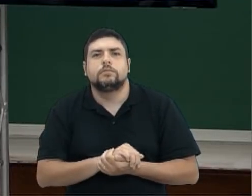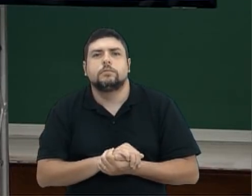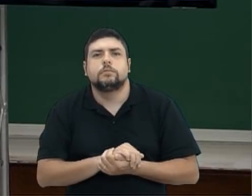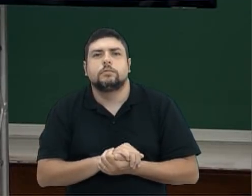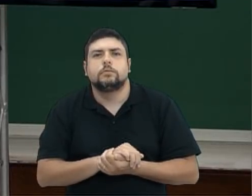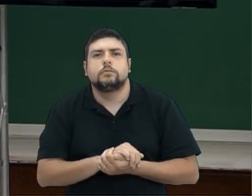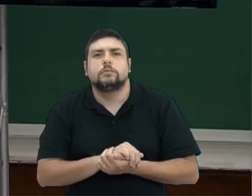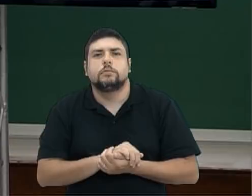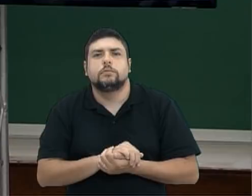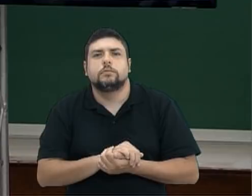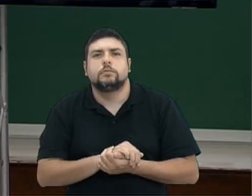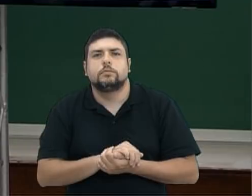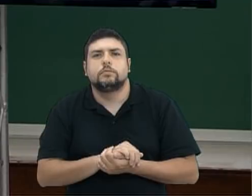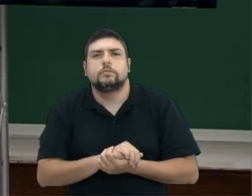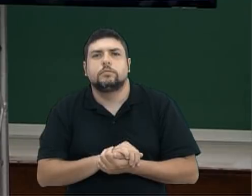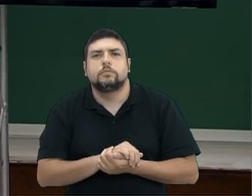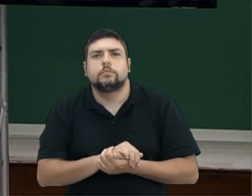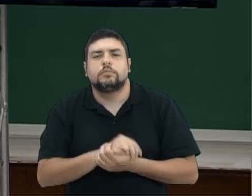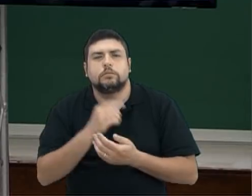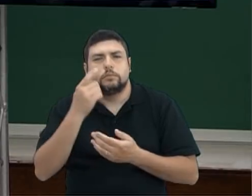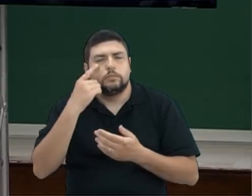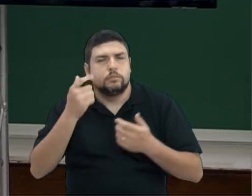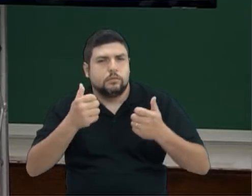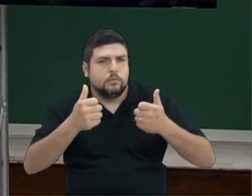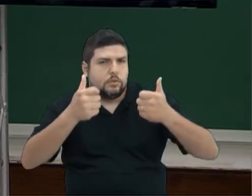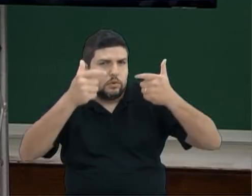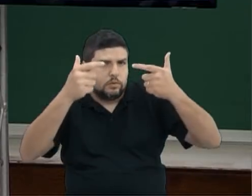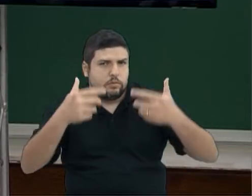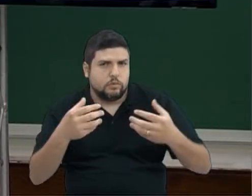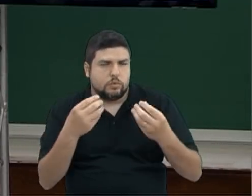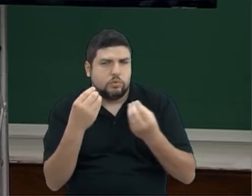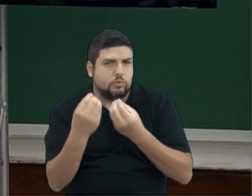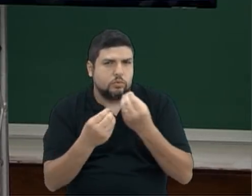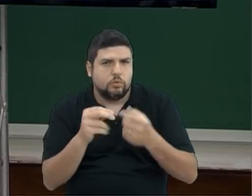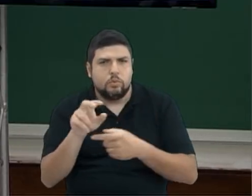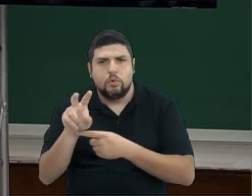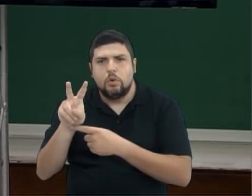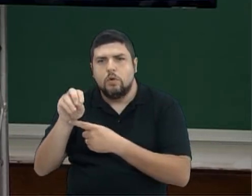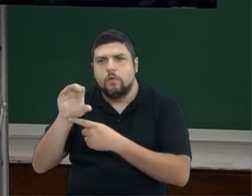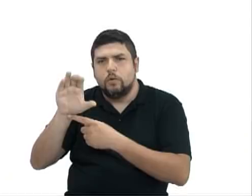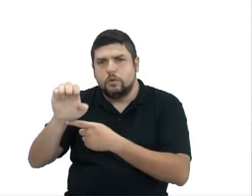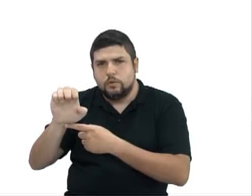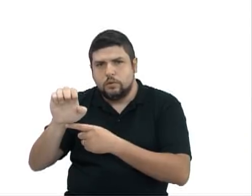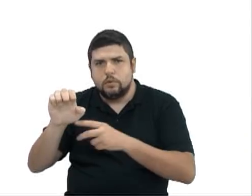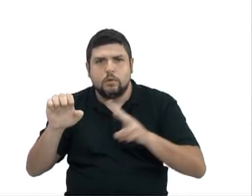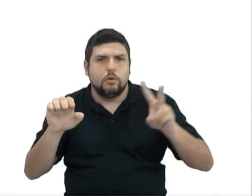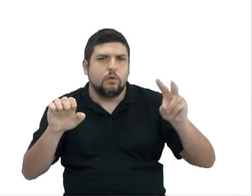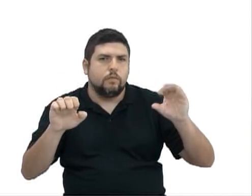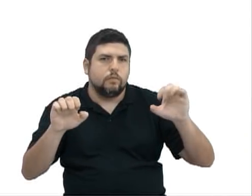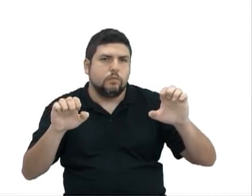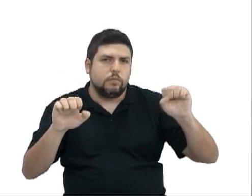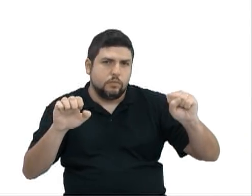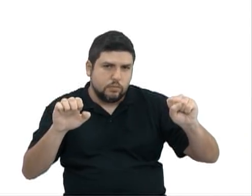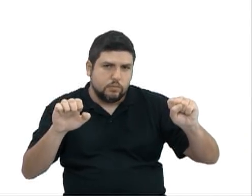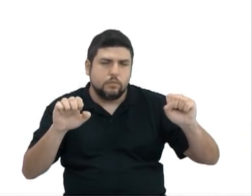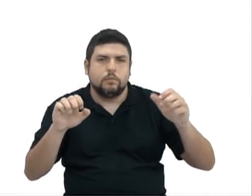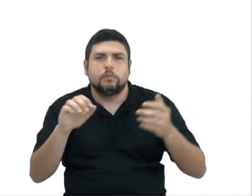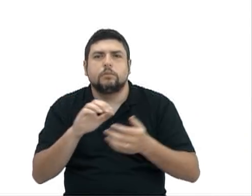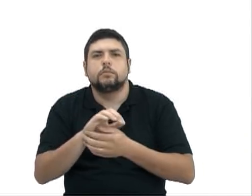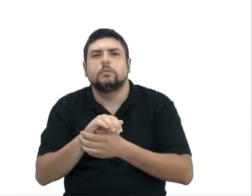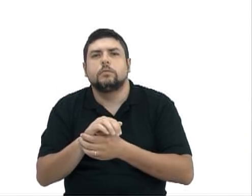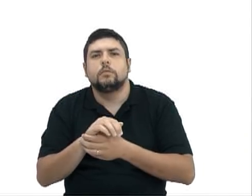Então, aqui, uma explicação melhor para que vocês entendam o uso do você, vocês. O você e o vocês,